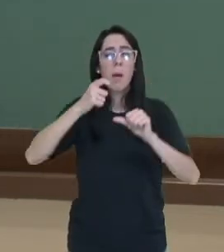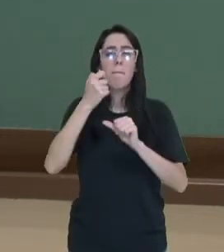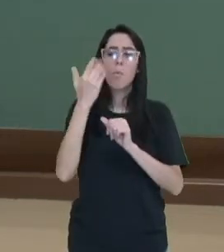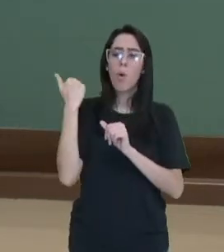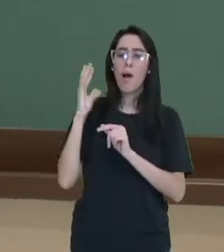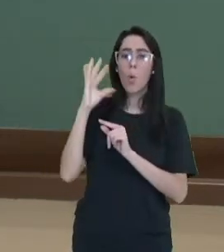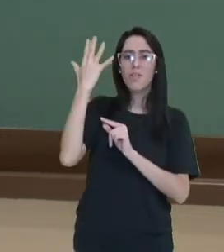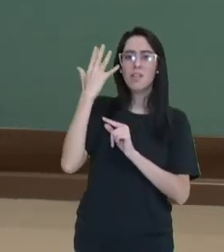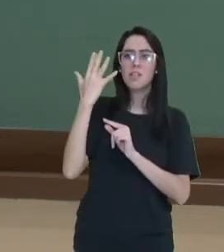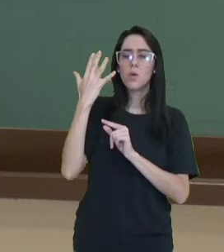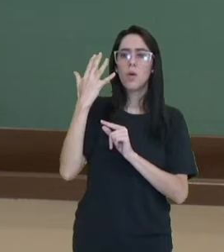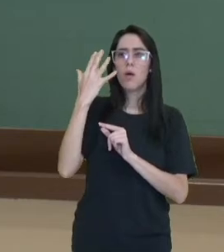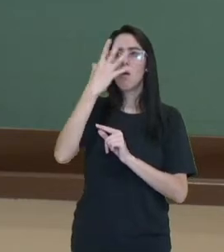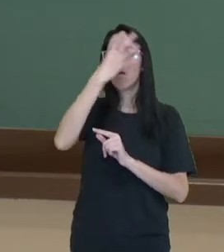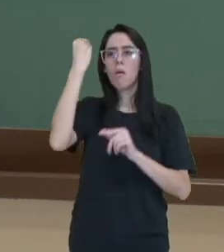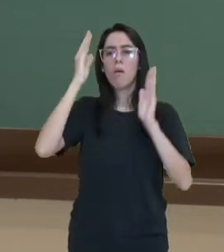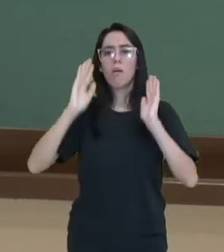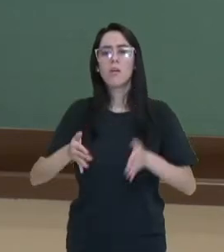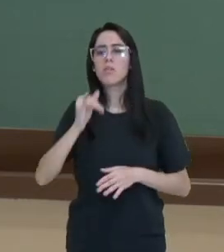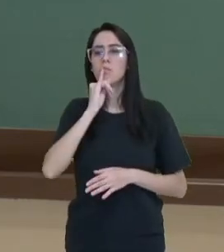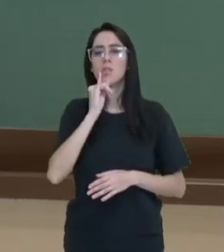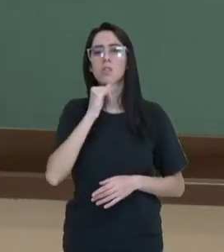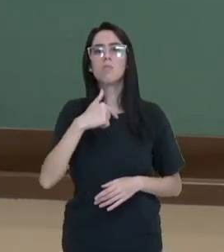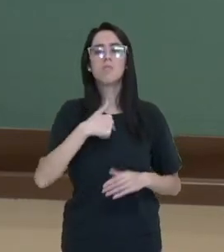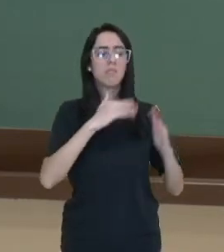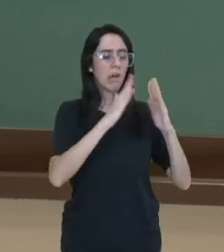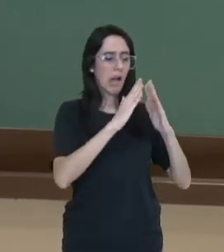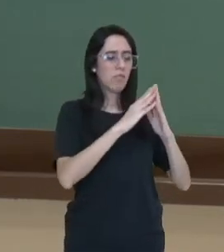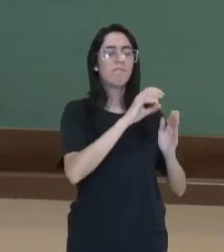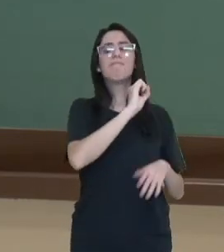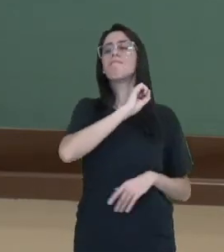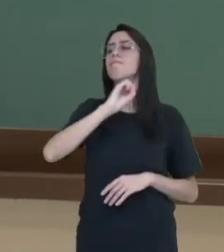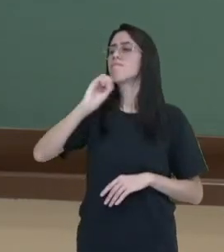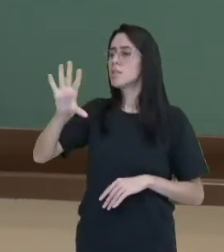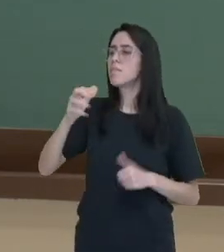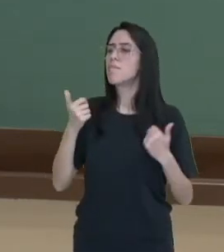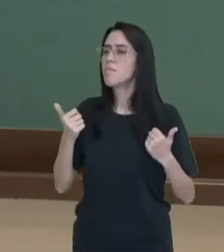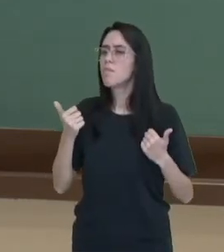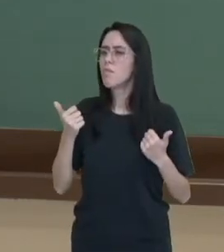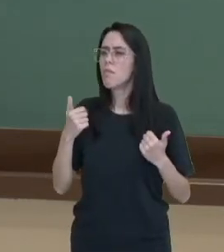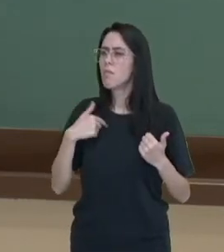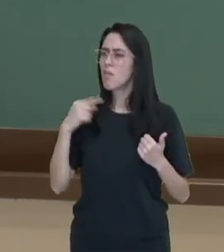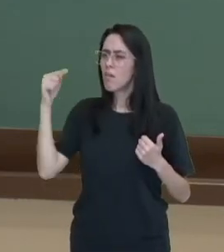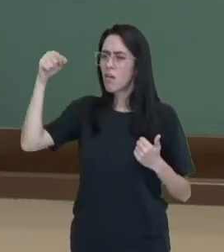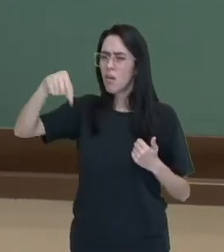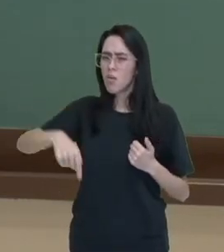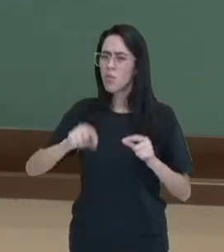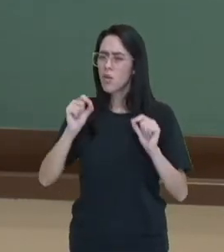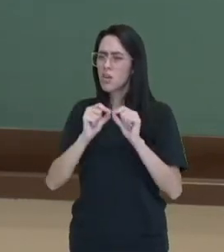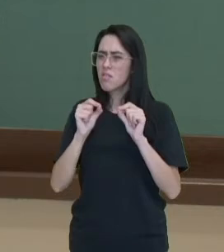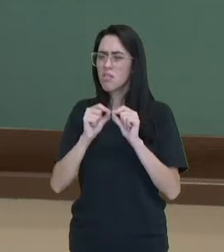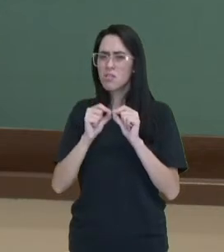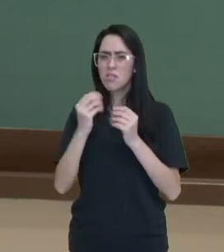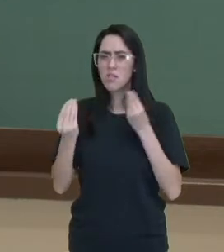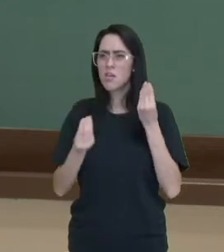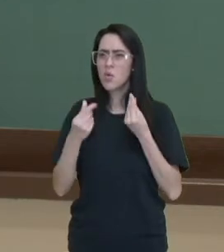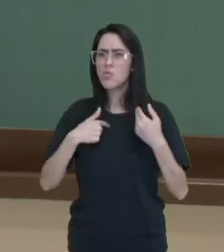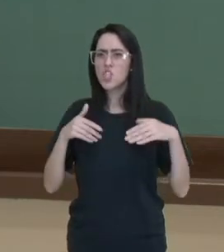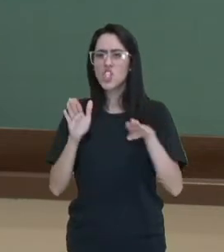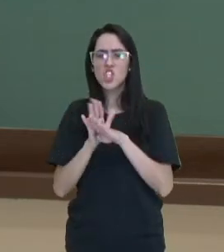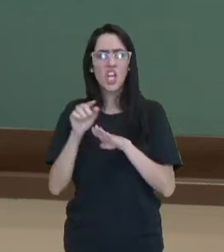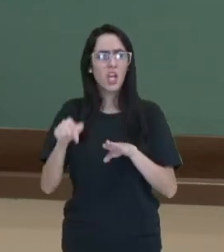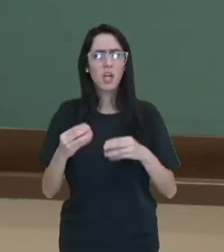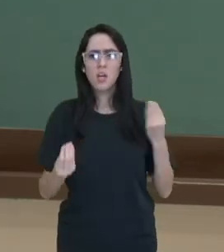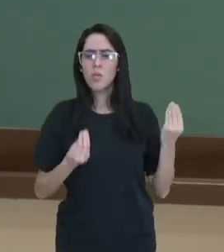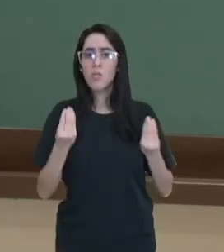vai observar que a pessoa sai e vai para algum lugar. Daí ela fala, ué, o que eu estou fazendo isso aqui? Como que eu vim para cá? Né? Ela esquece